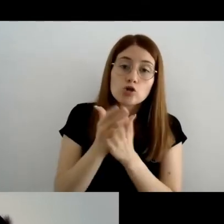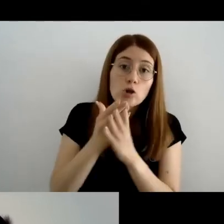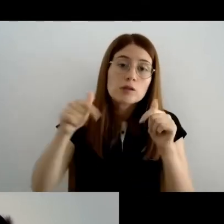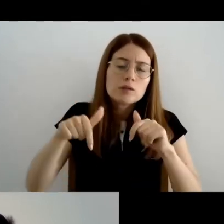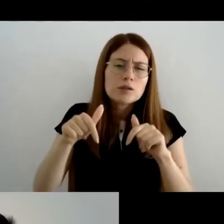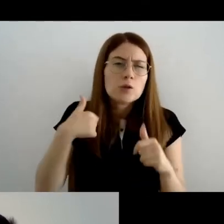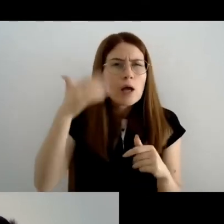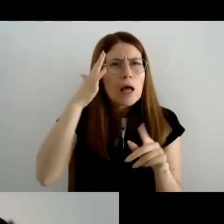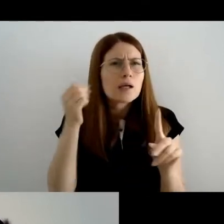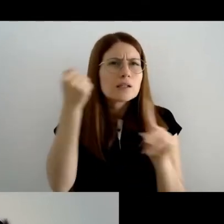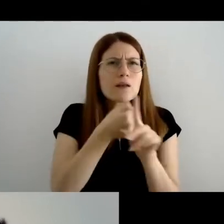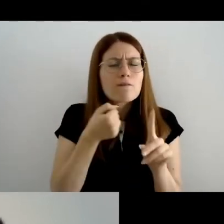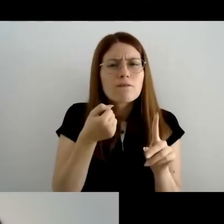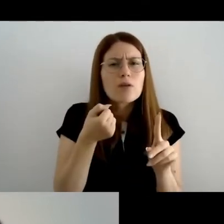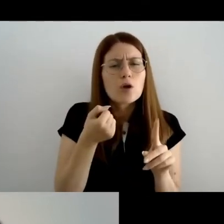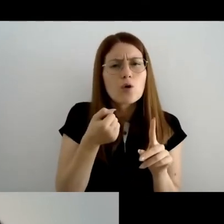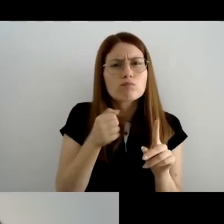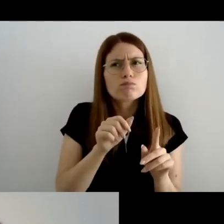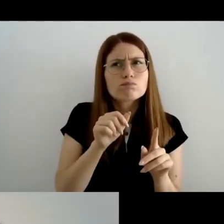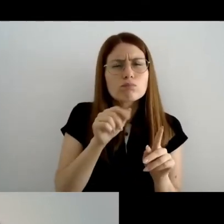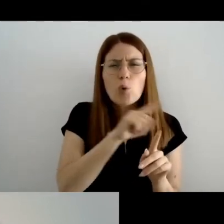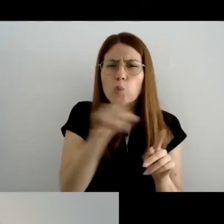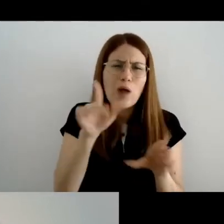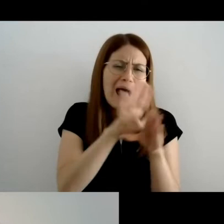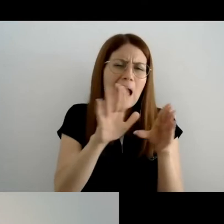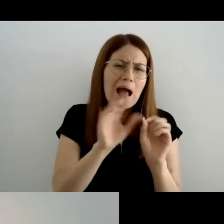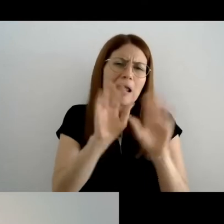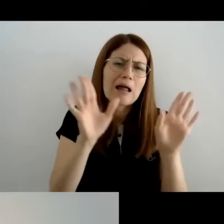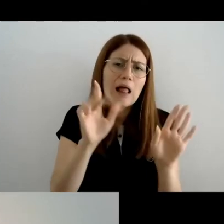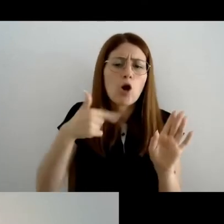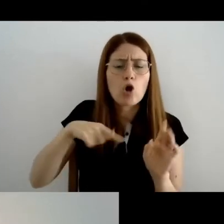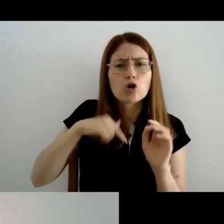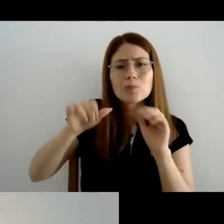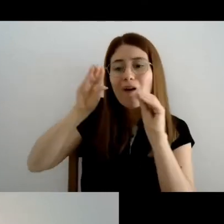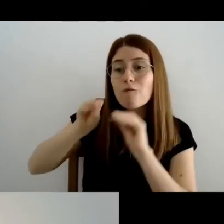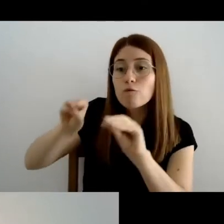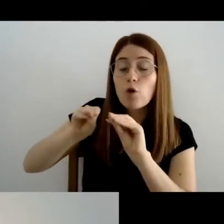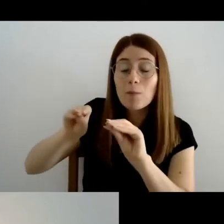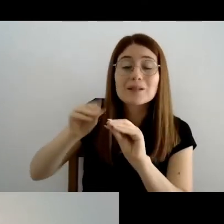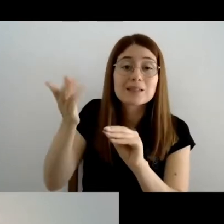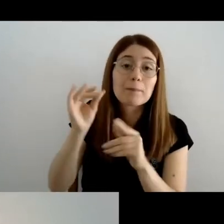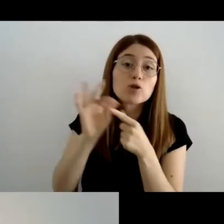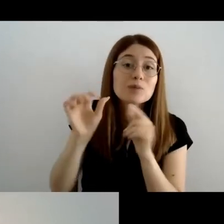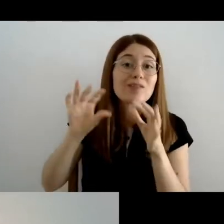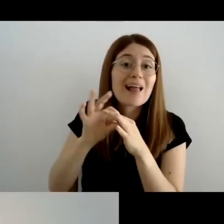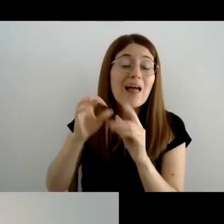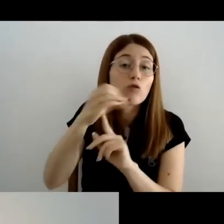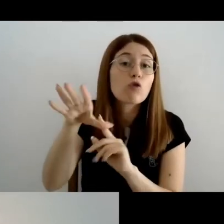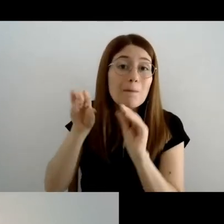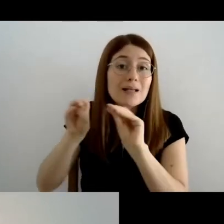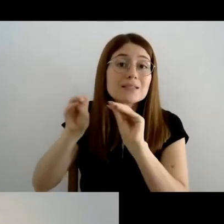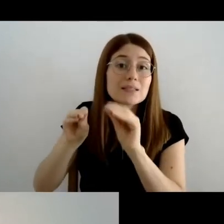é o desafio em todas as áreas, logicamente nós como estamos a formar é mais específico neste sentido, tem a ver com